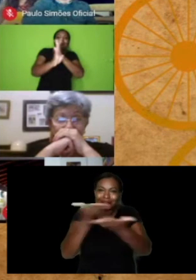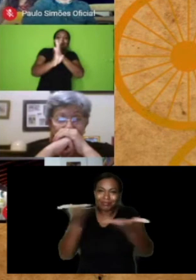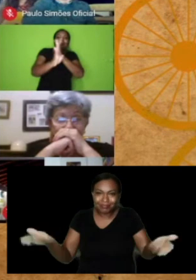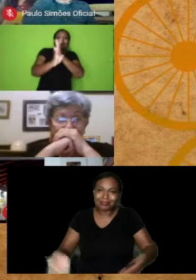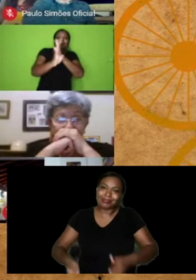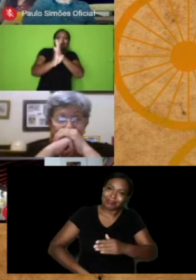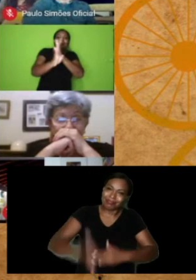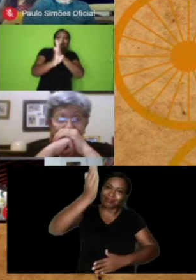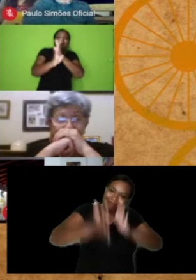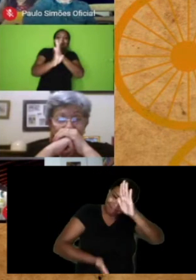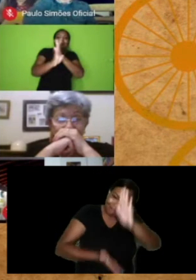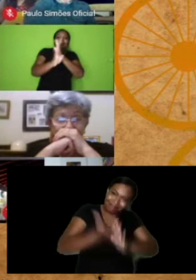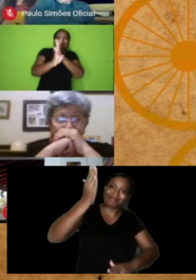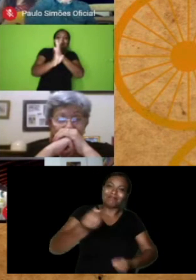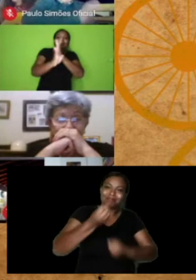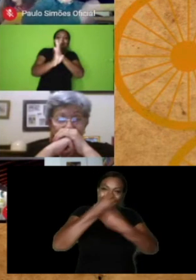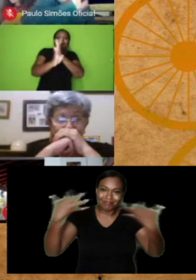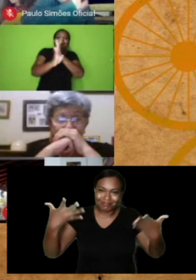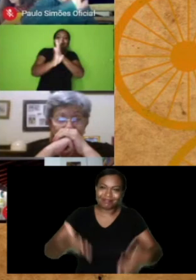embora, vamos em frente.